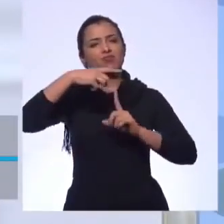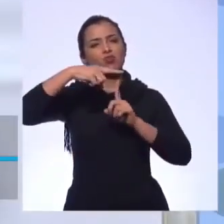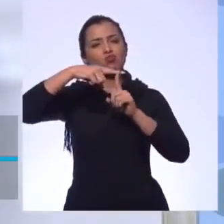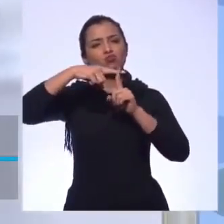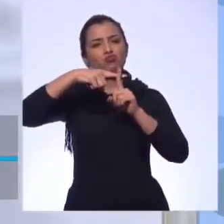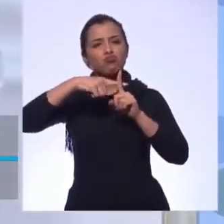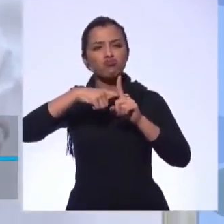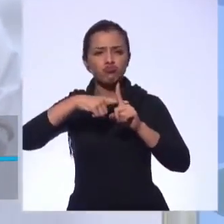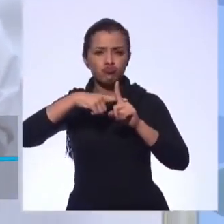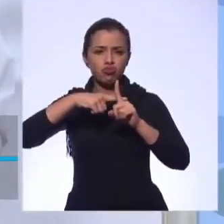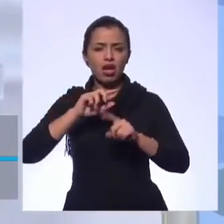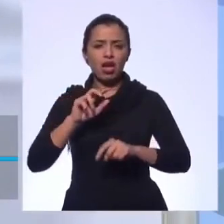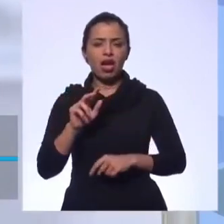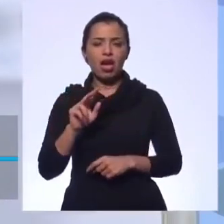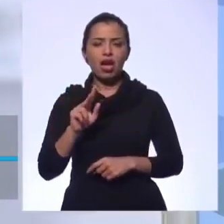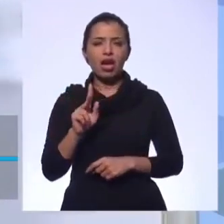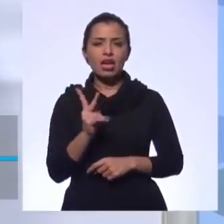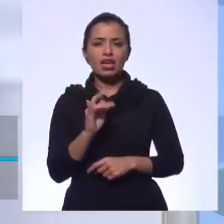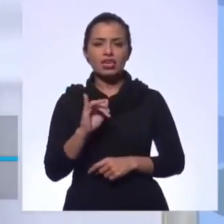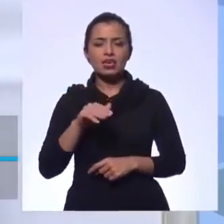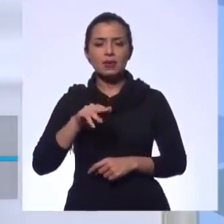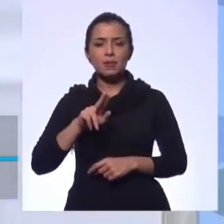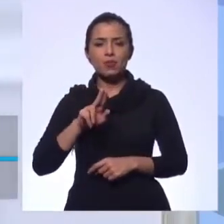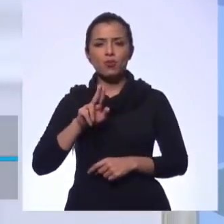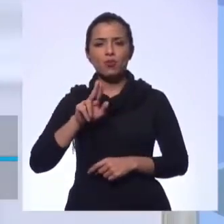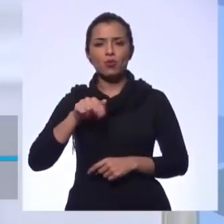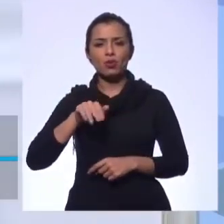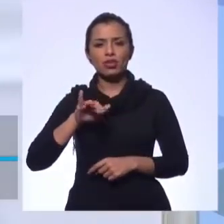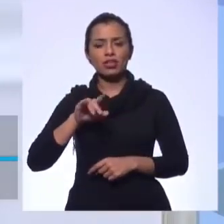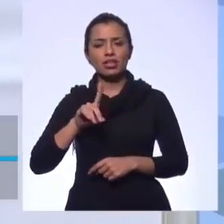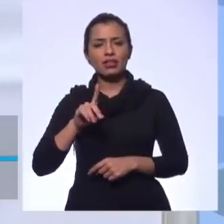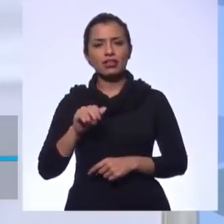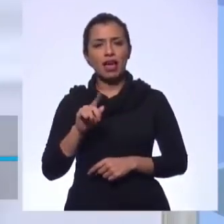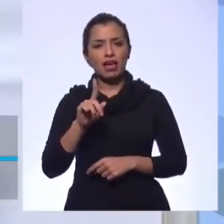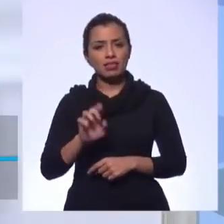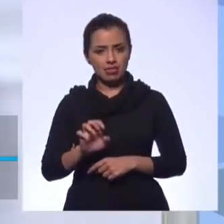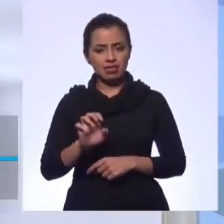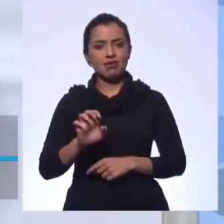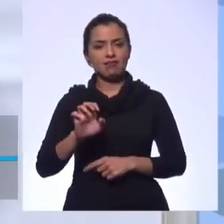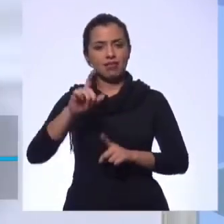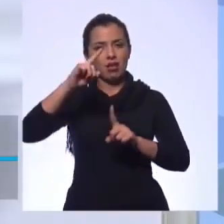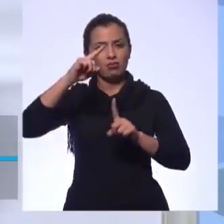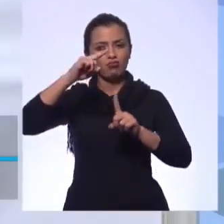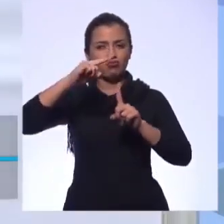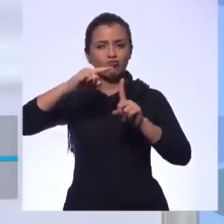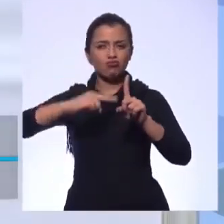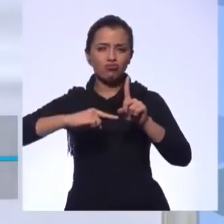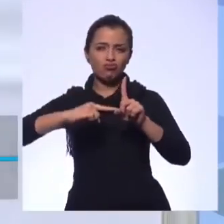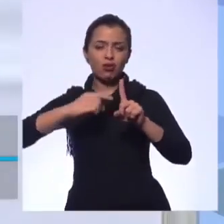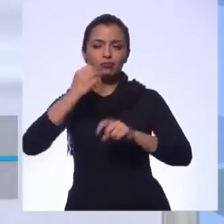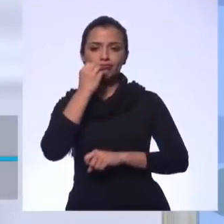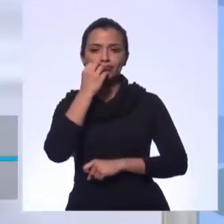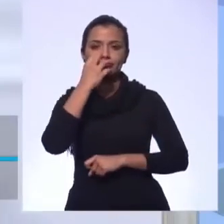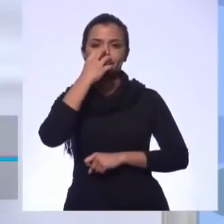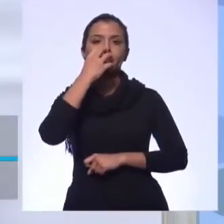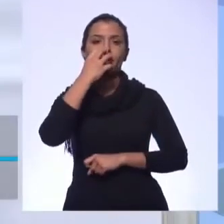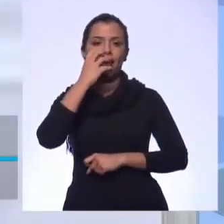alguma coisa que faz a sua defesa do corpo cair, ela reaparece. Né? Normalmente, ela pode